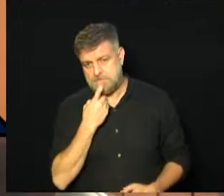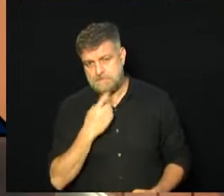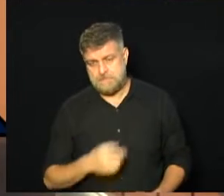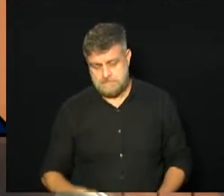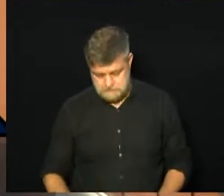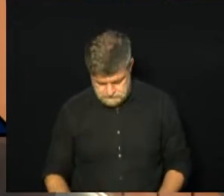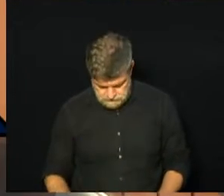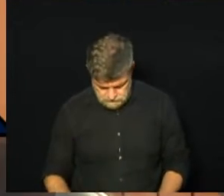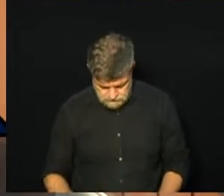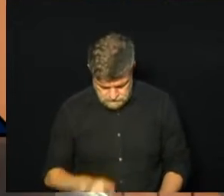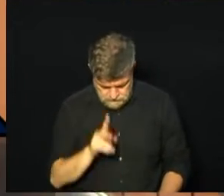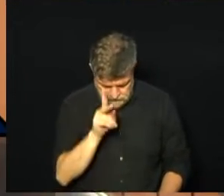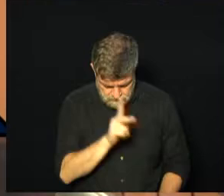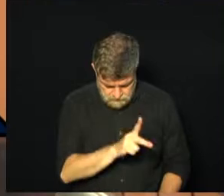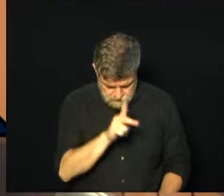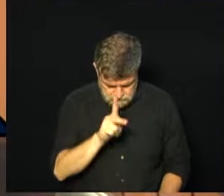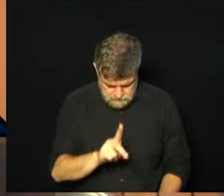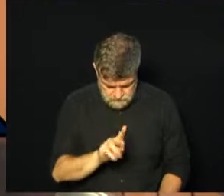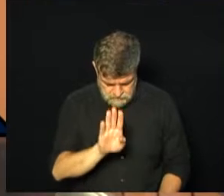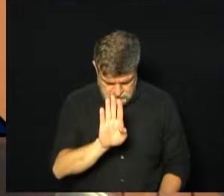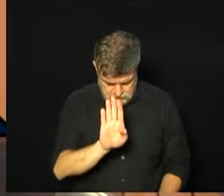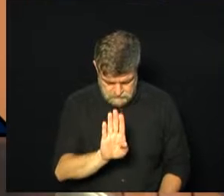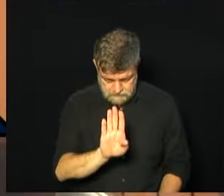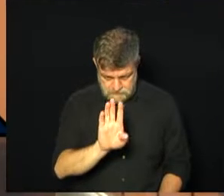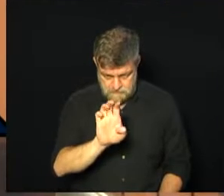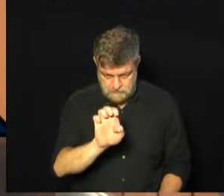a professora Elizabeth